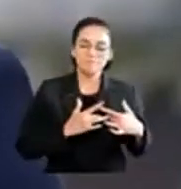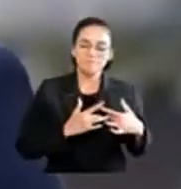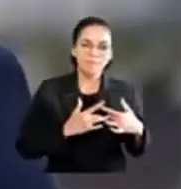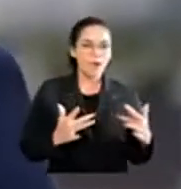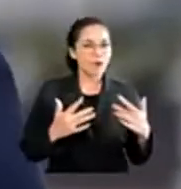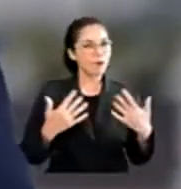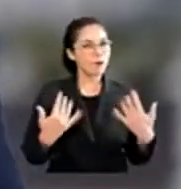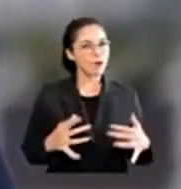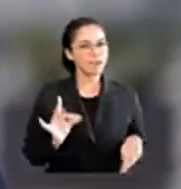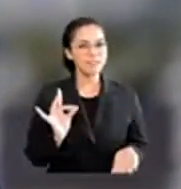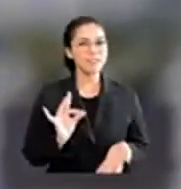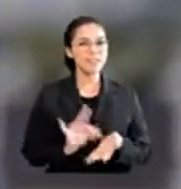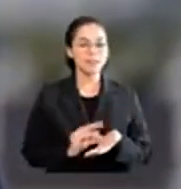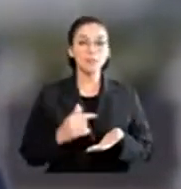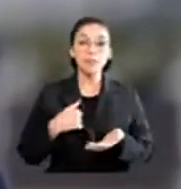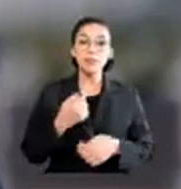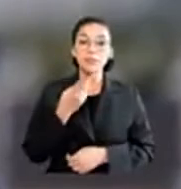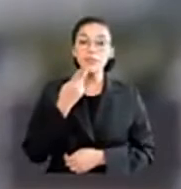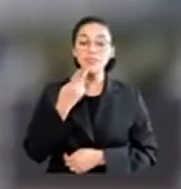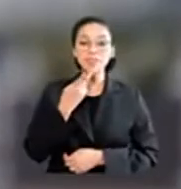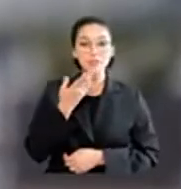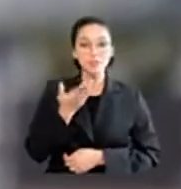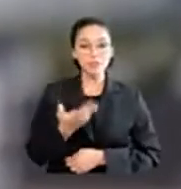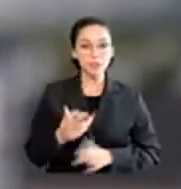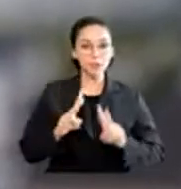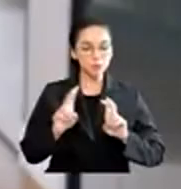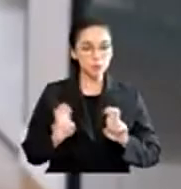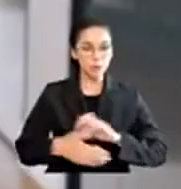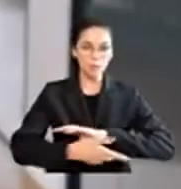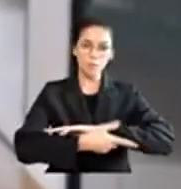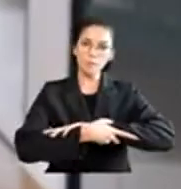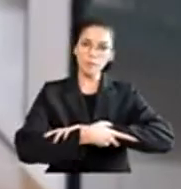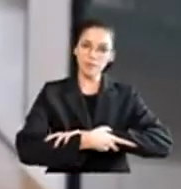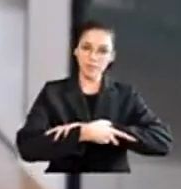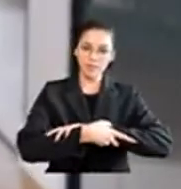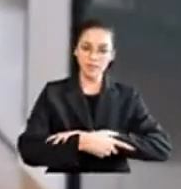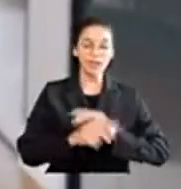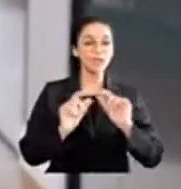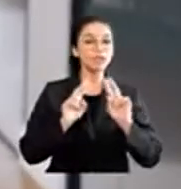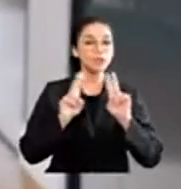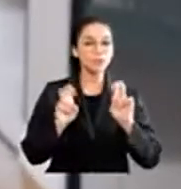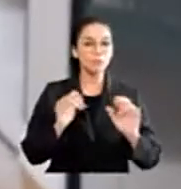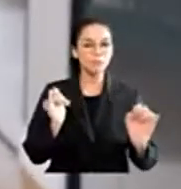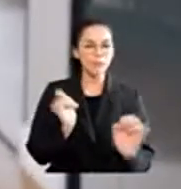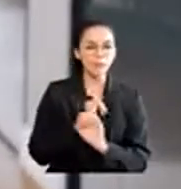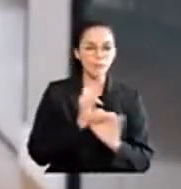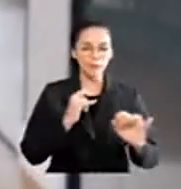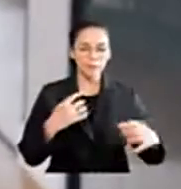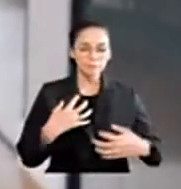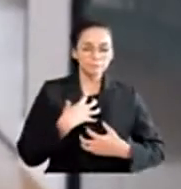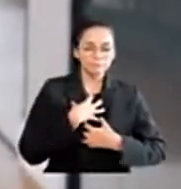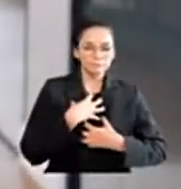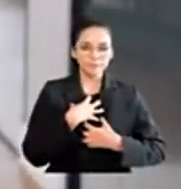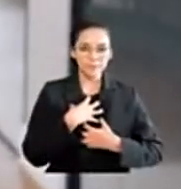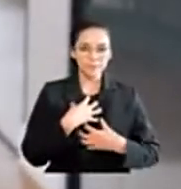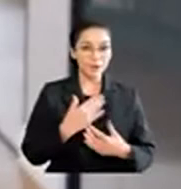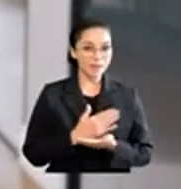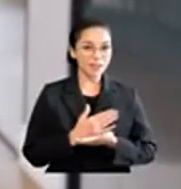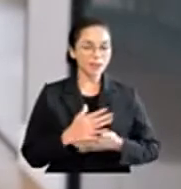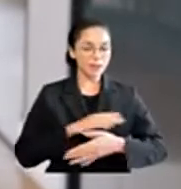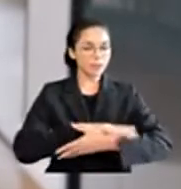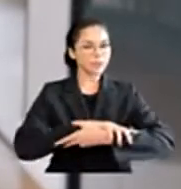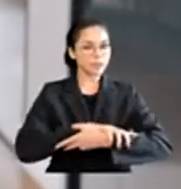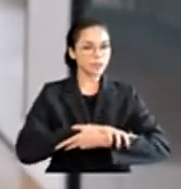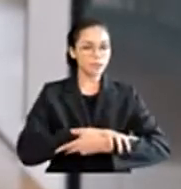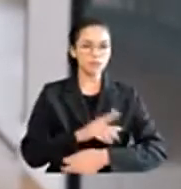conversar com vocês sobre parceria e sobre sinergia. Começando pela parceria. Você sabe que não é de hoje